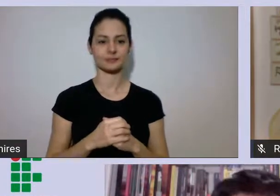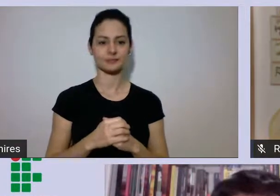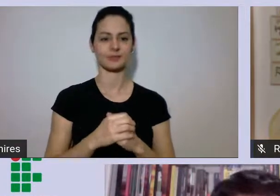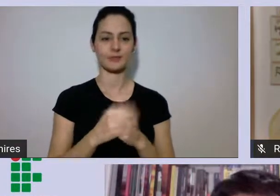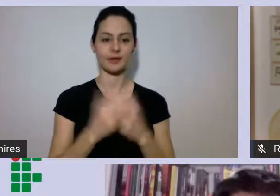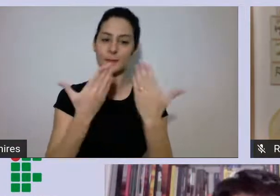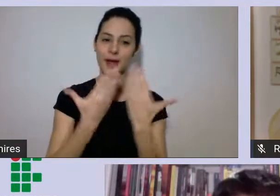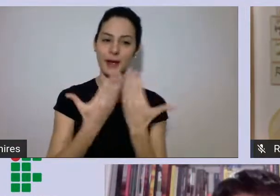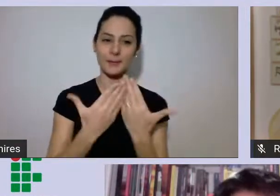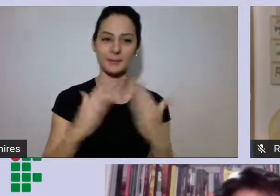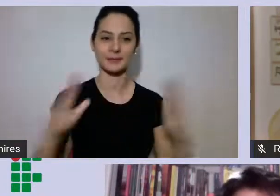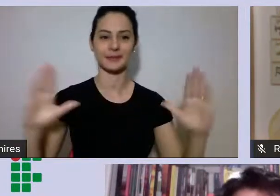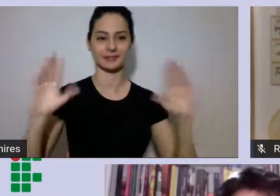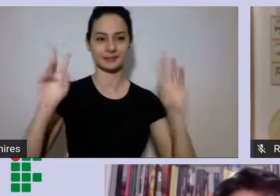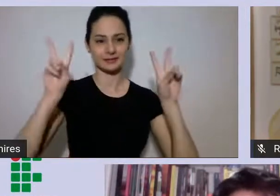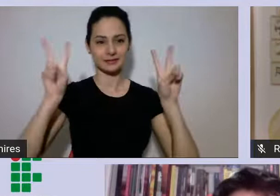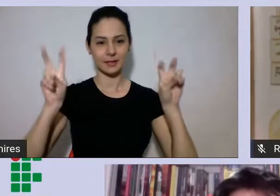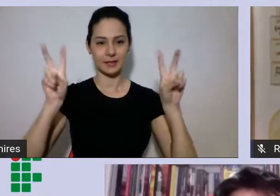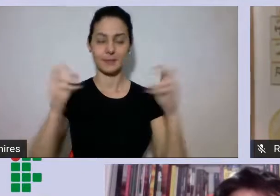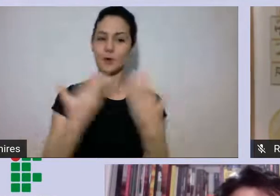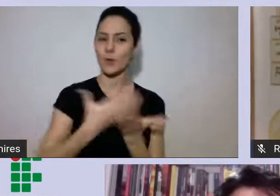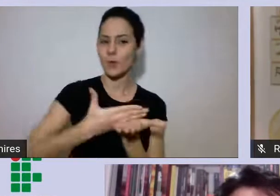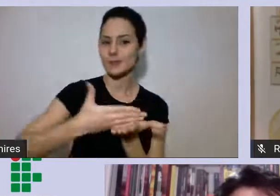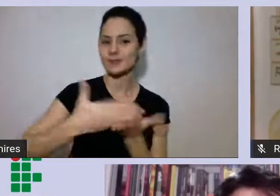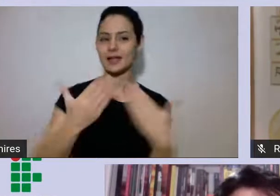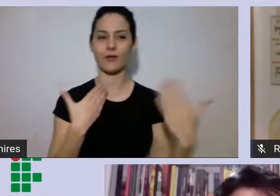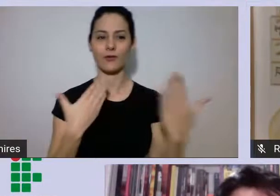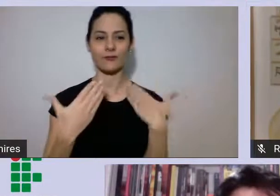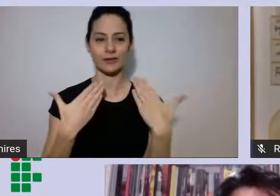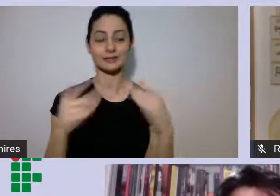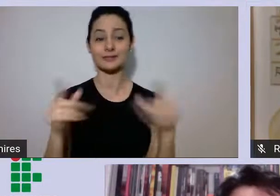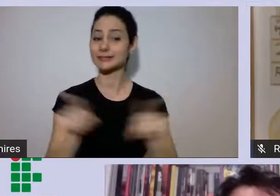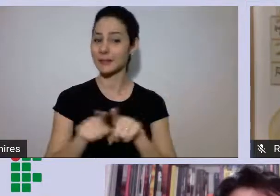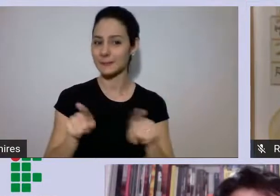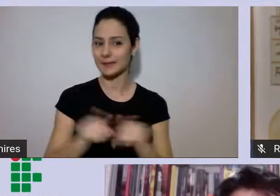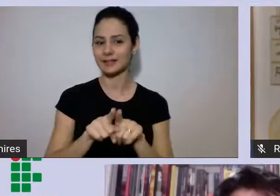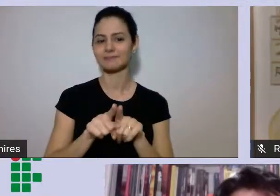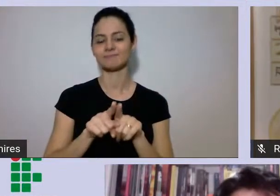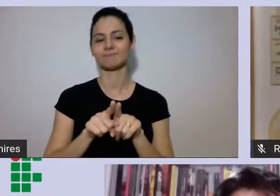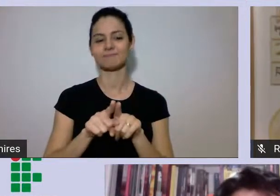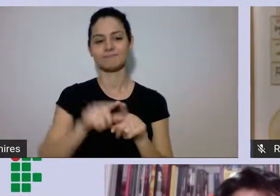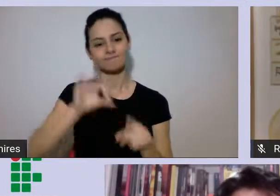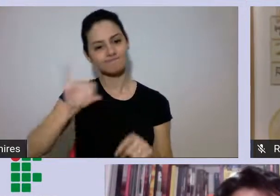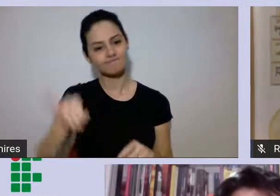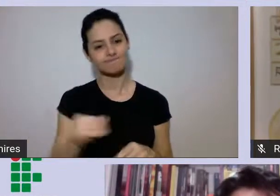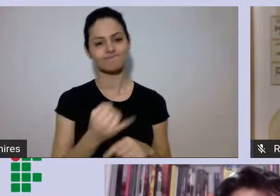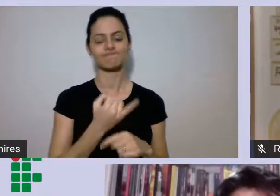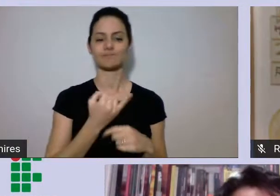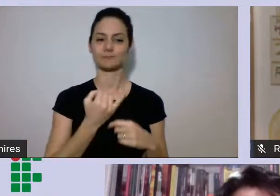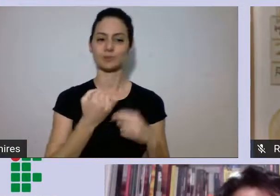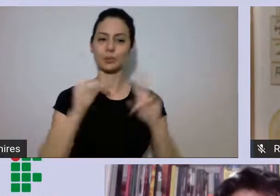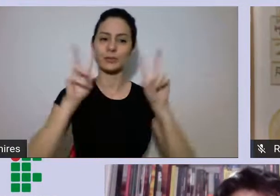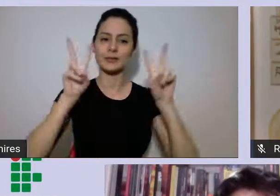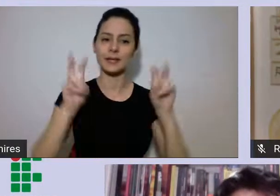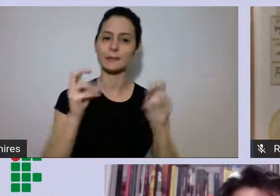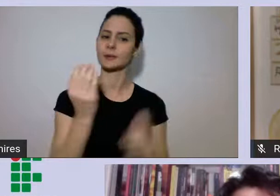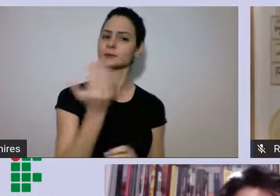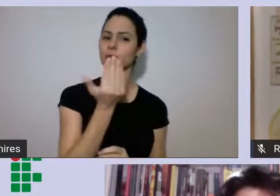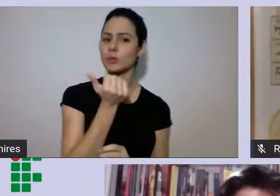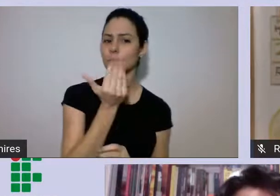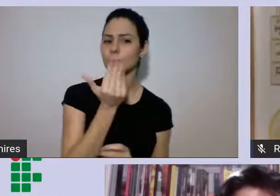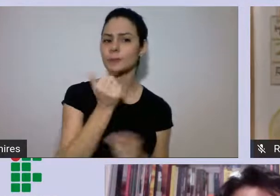abrir o assunto, abrir a conversa, mas também para a gente costurar essa questão da alimentação,